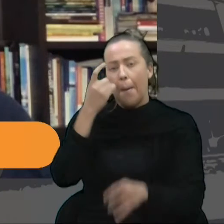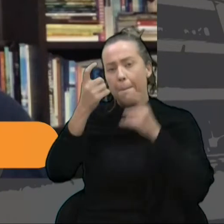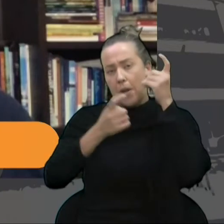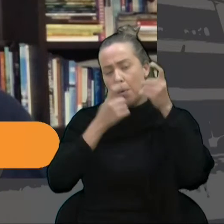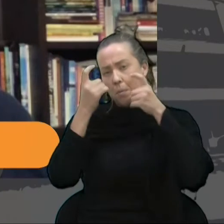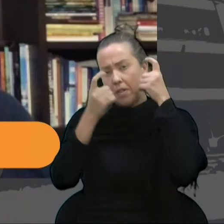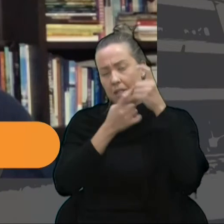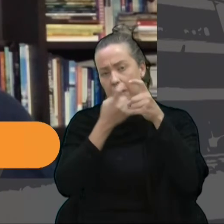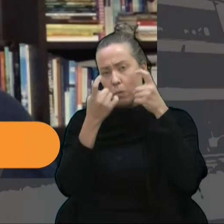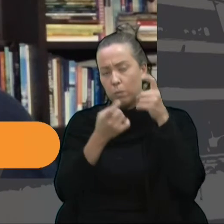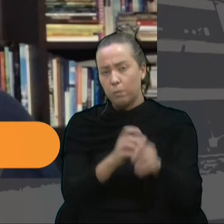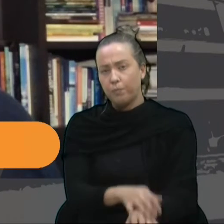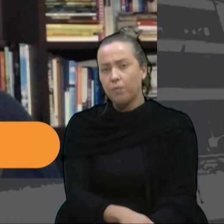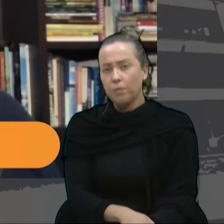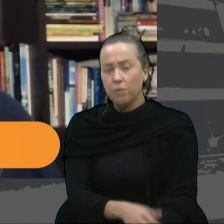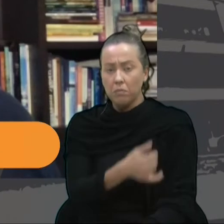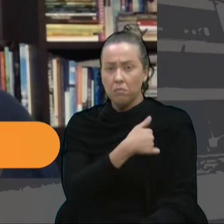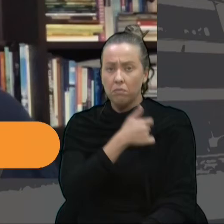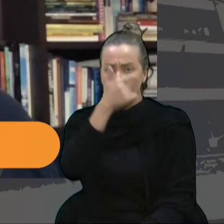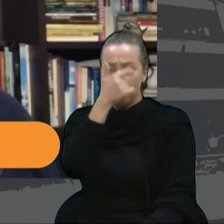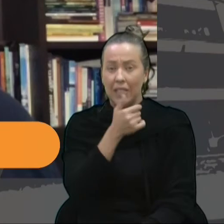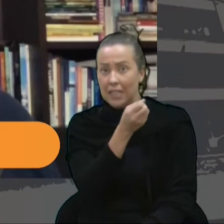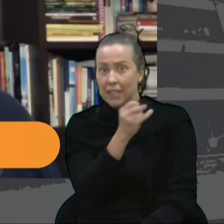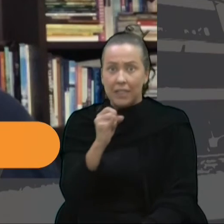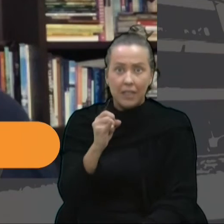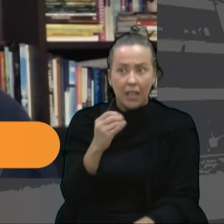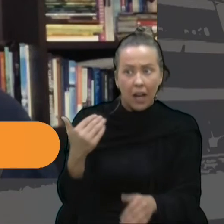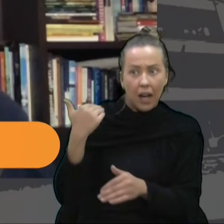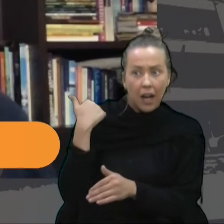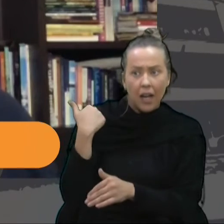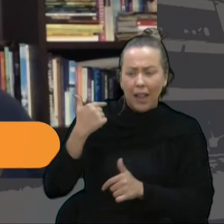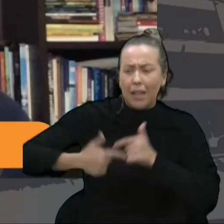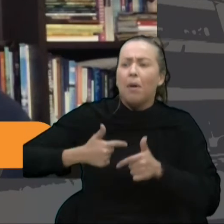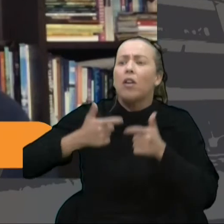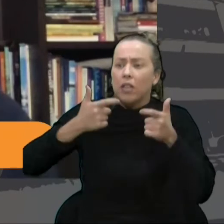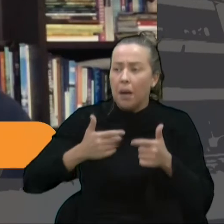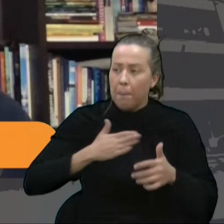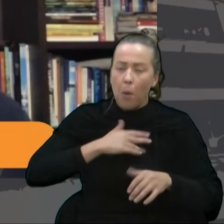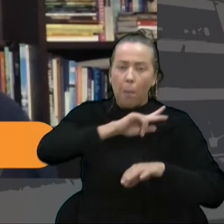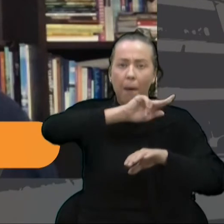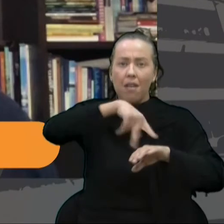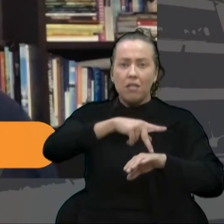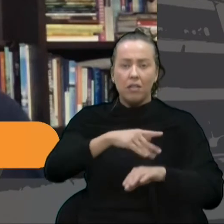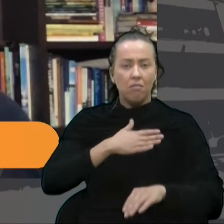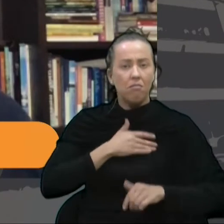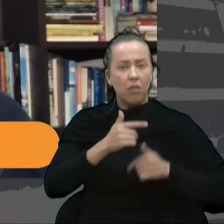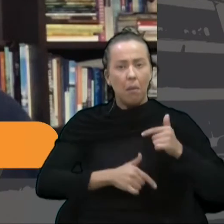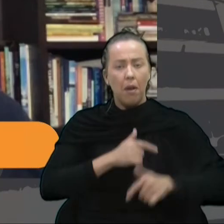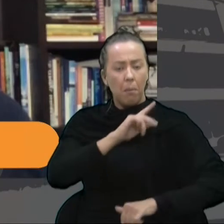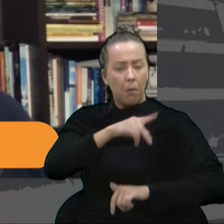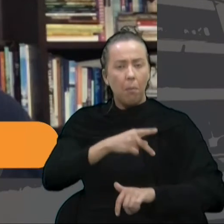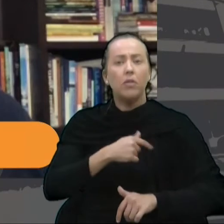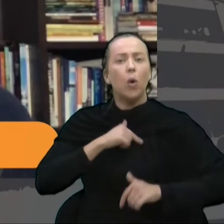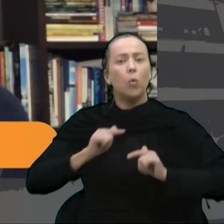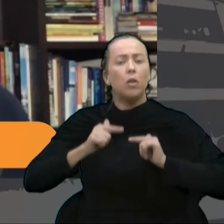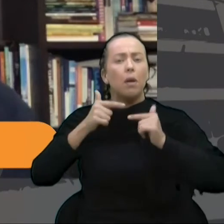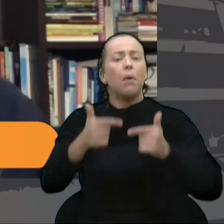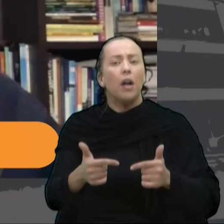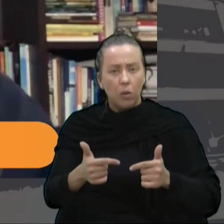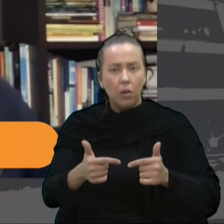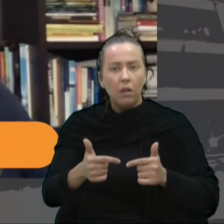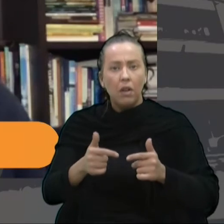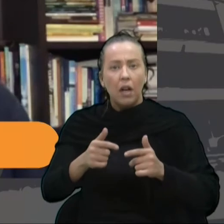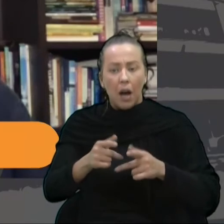preocupação. Se alguém perguntar, está a serviço de quê? Eu estou a serviço do meu país. né? Ou seja, a serviço dos